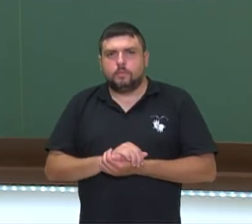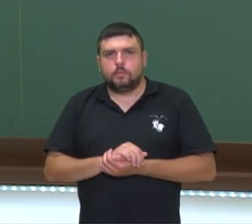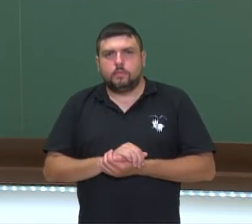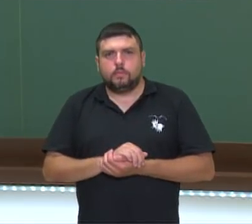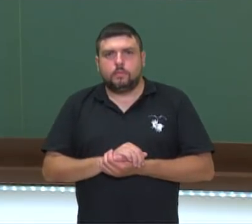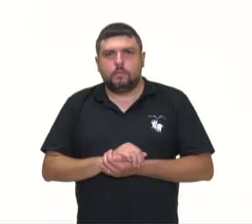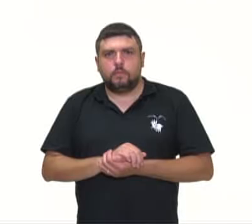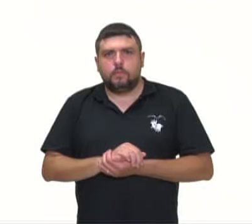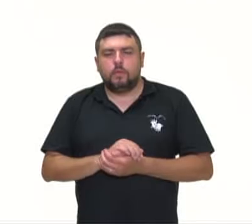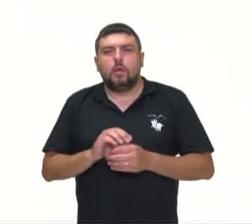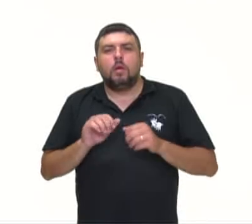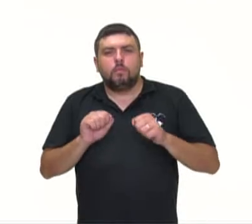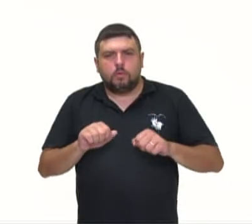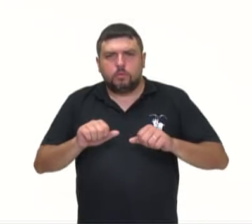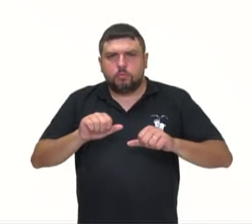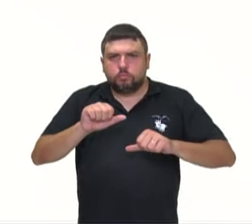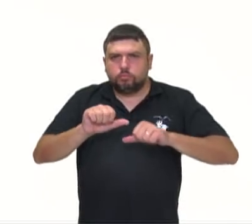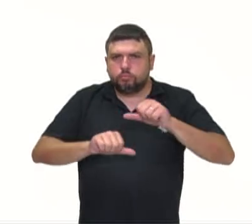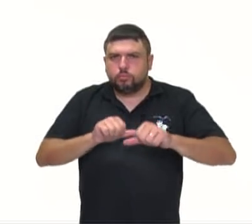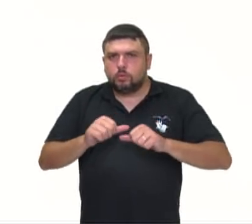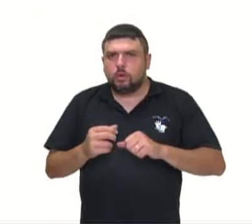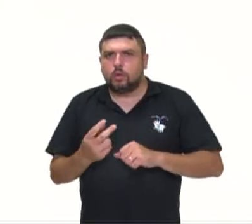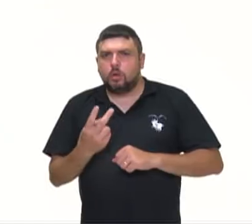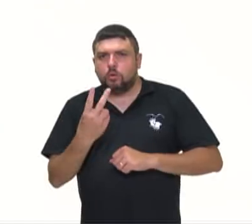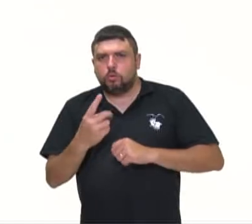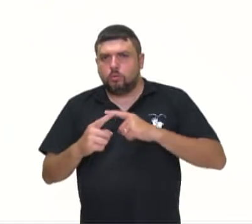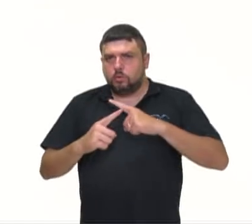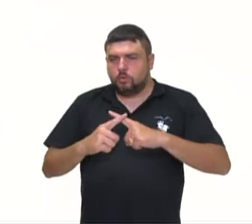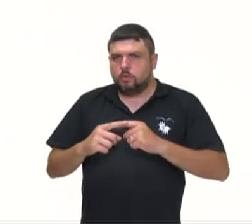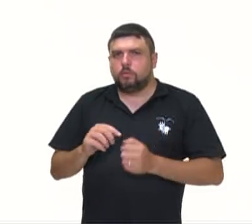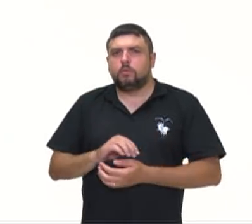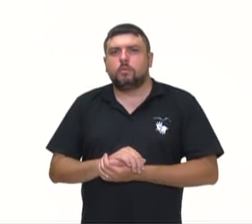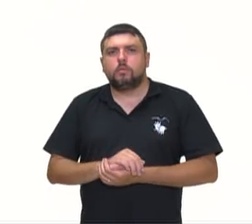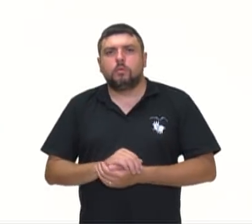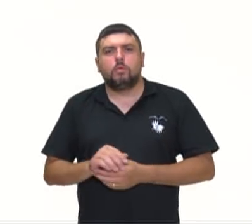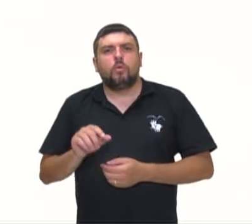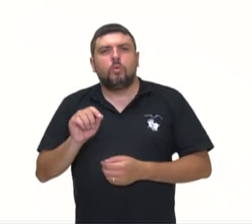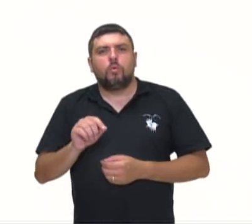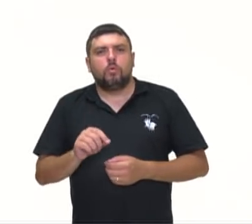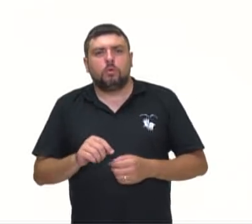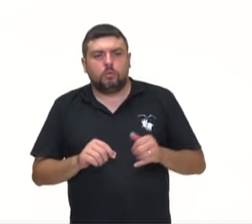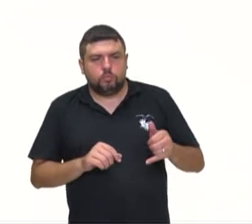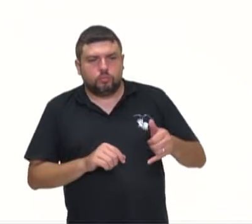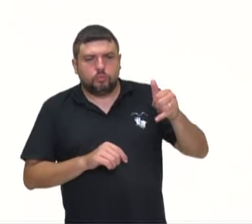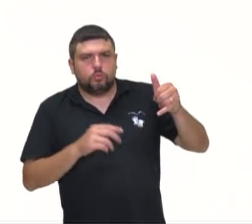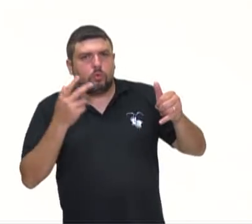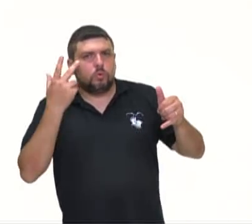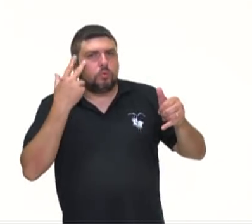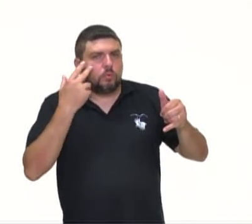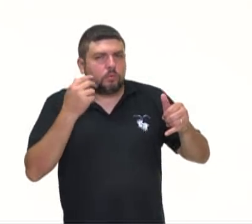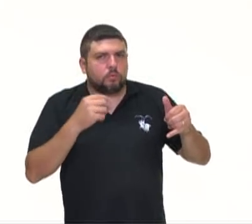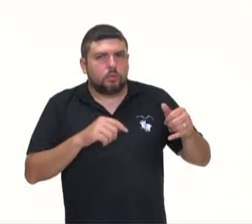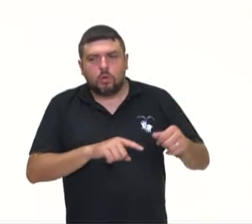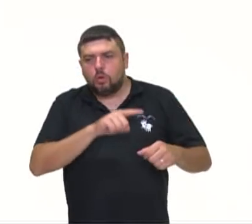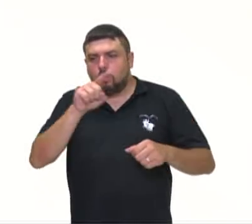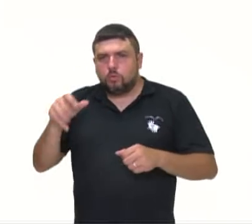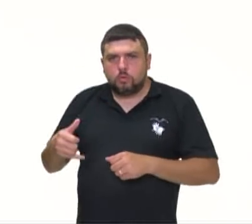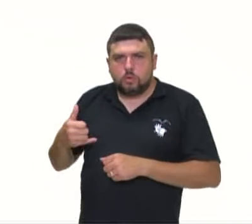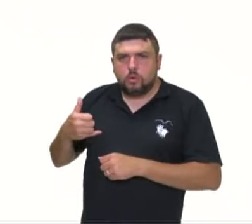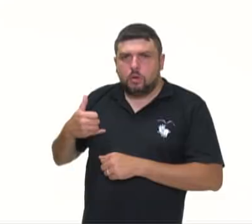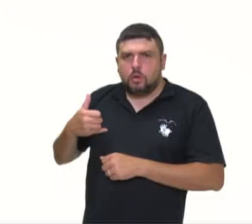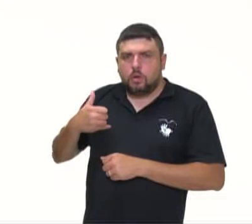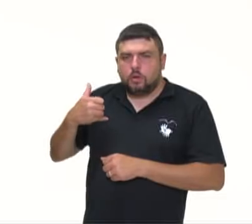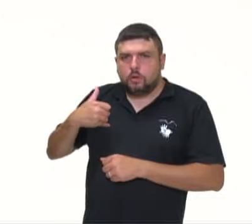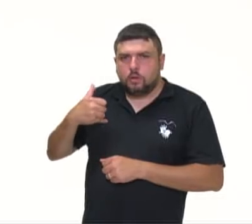sofrer 2 mudanças de valor num ano só. Um que é o reajuste anual e outro pela mudança da faixa de idade.